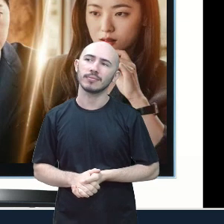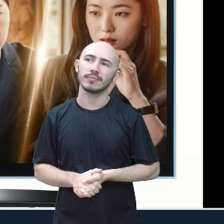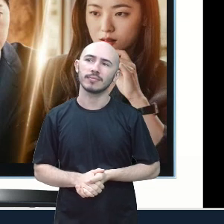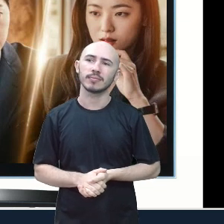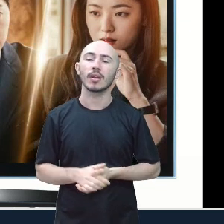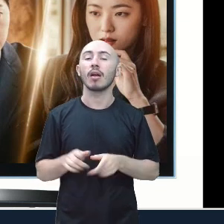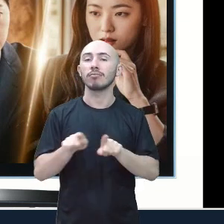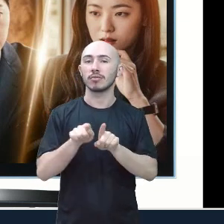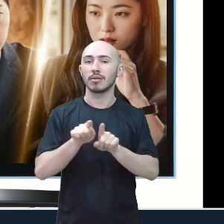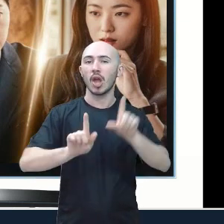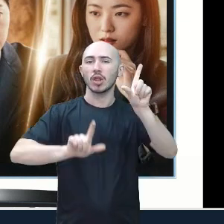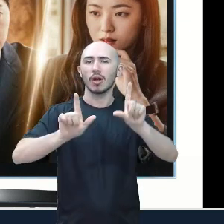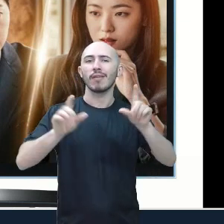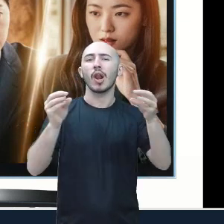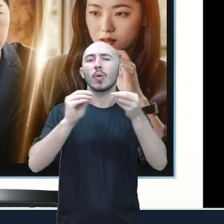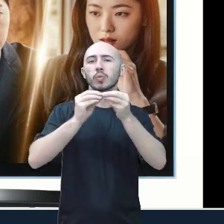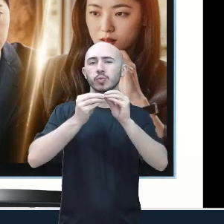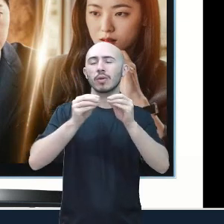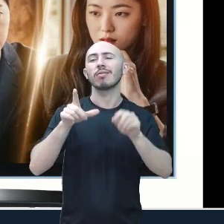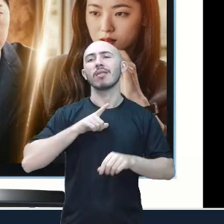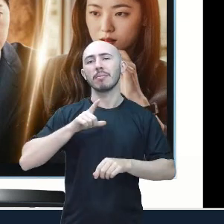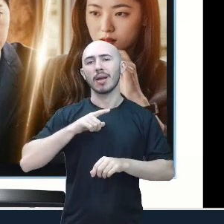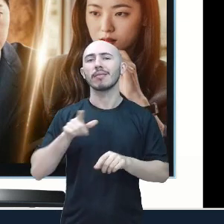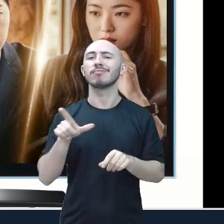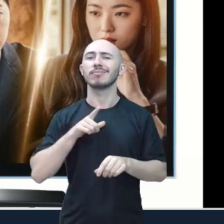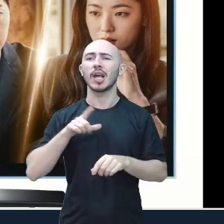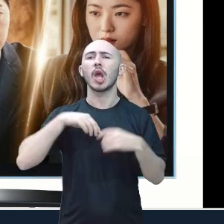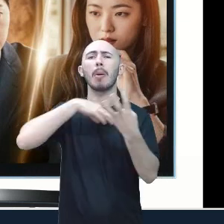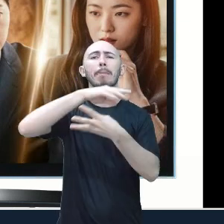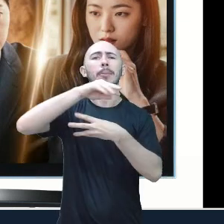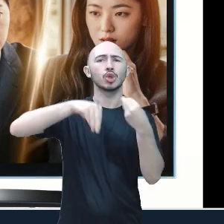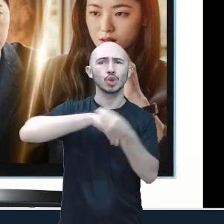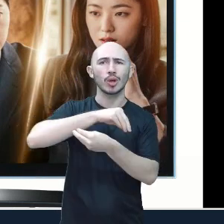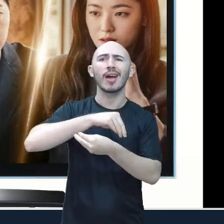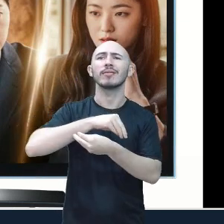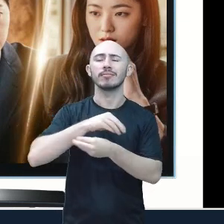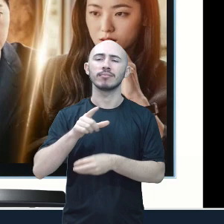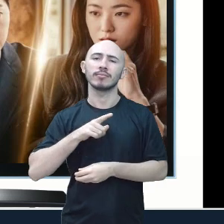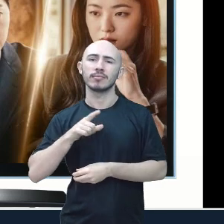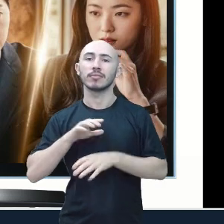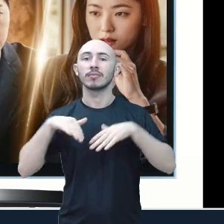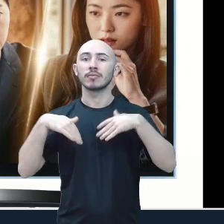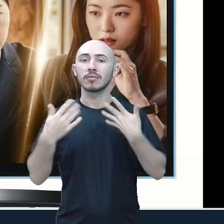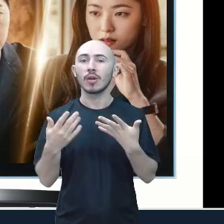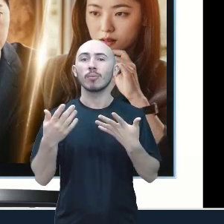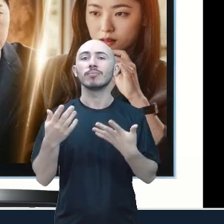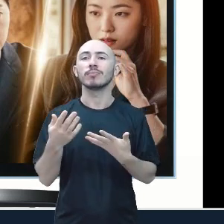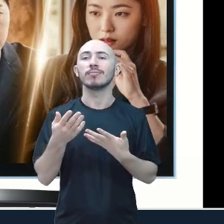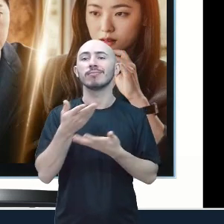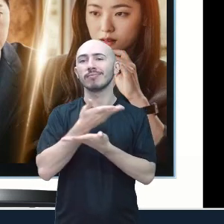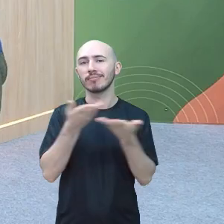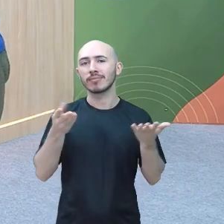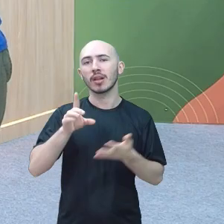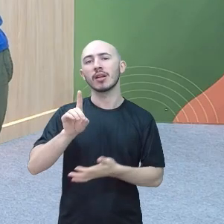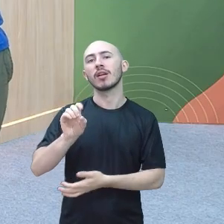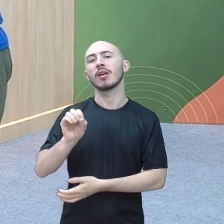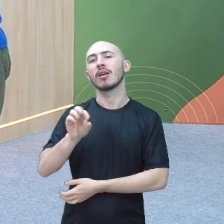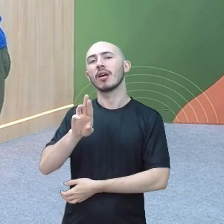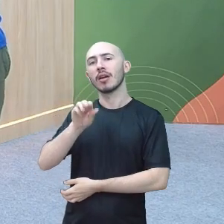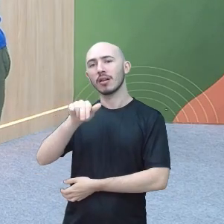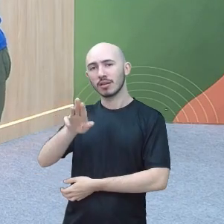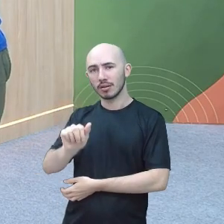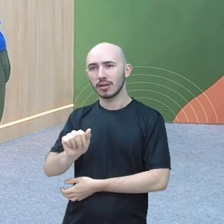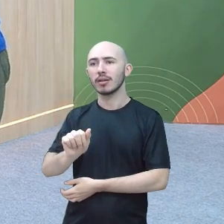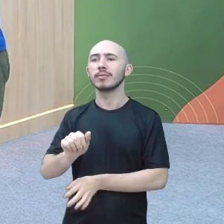É novela, é tudo isso junto e misturado. E aí nós conhecemos o dorama. Dorama,